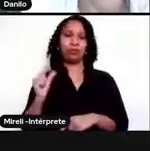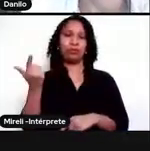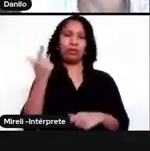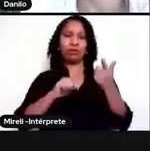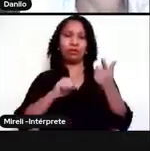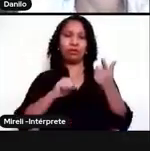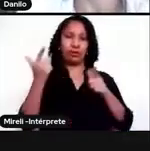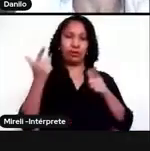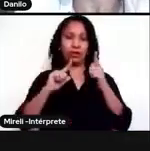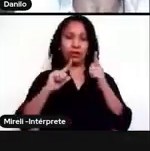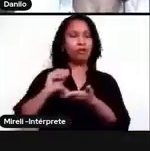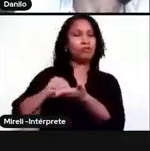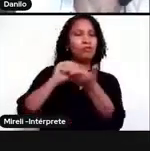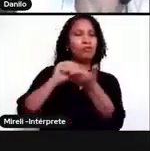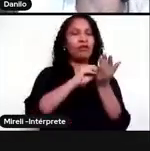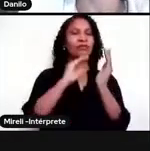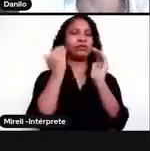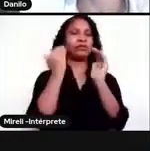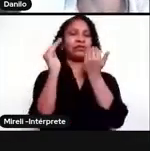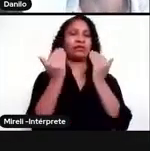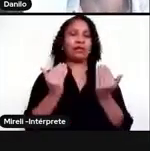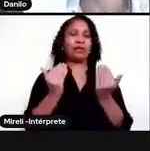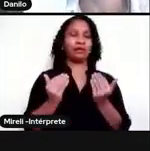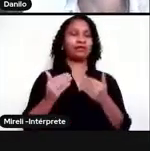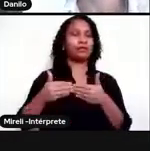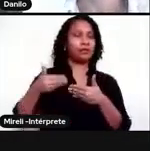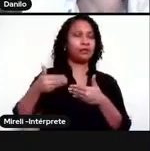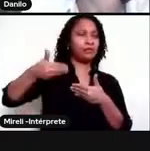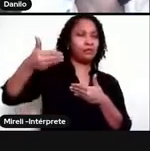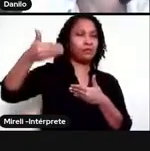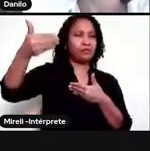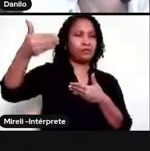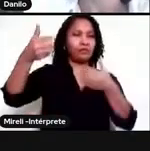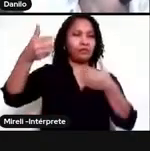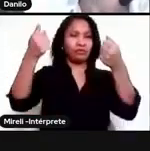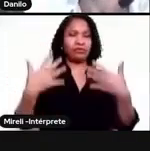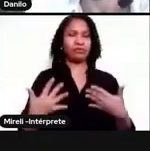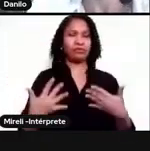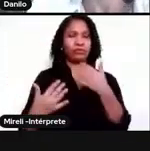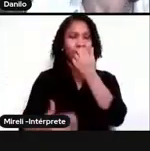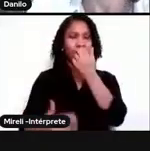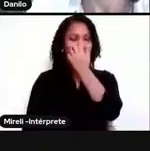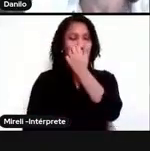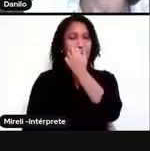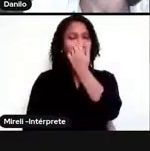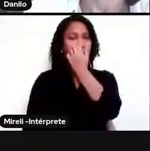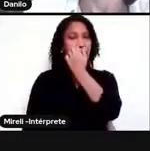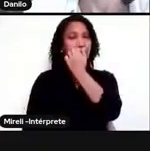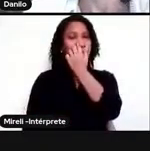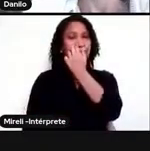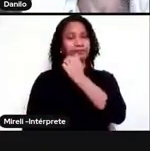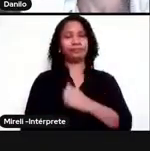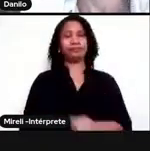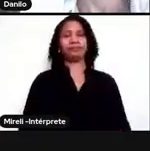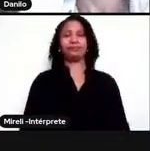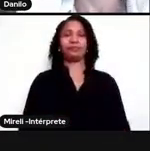análise. Então, mais para frente eu vou explicar sobre um pouco mais como funciona.